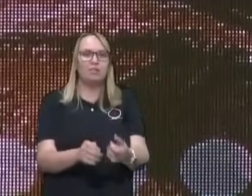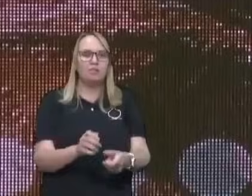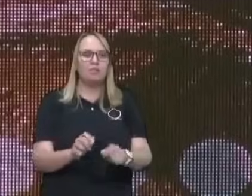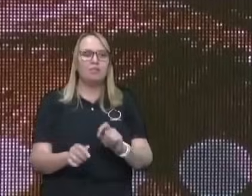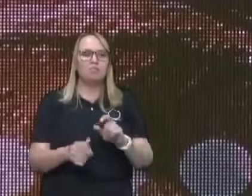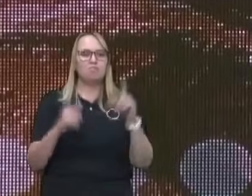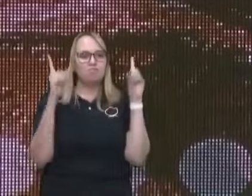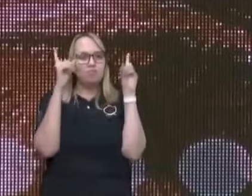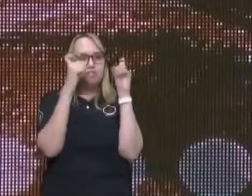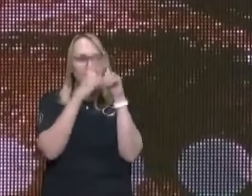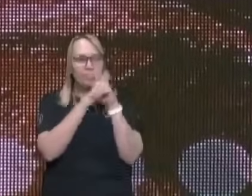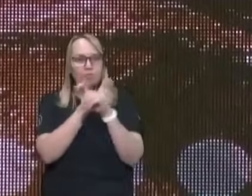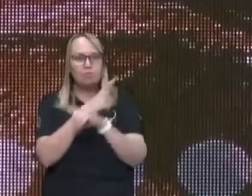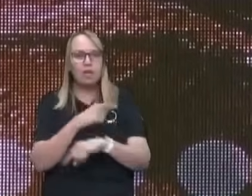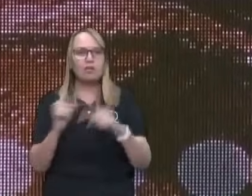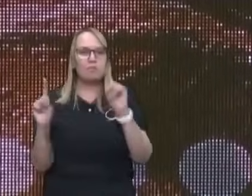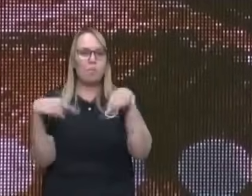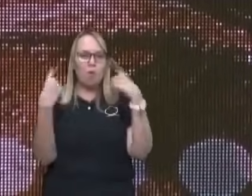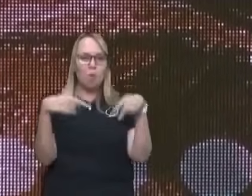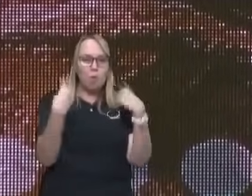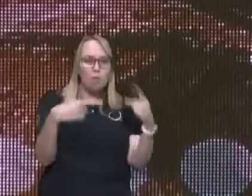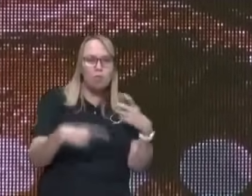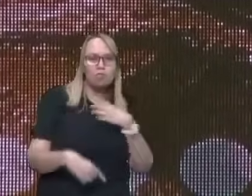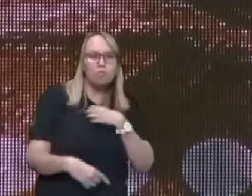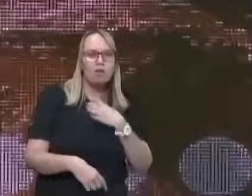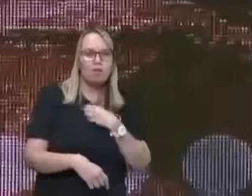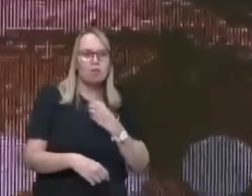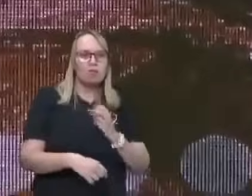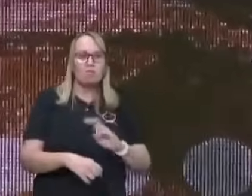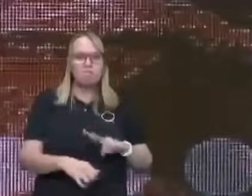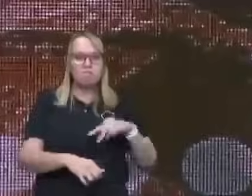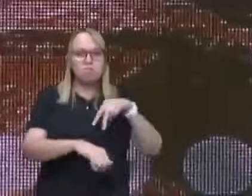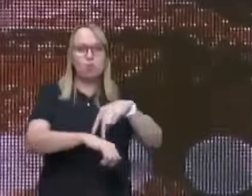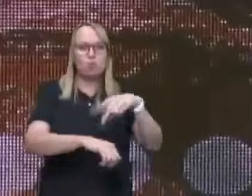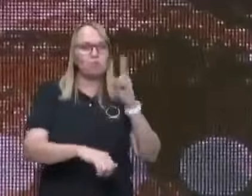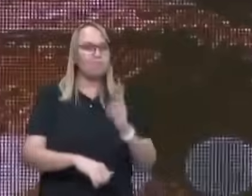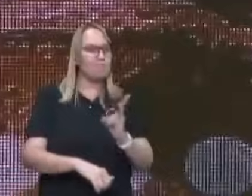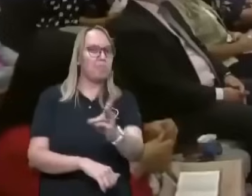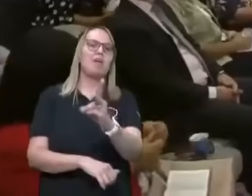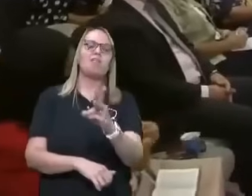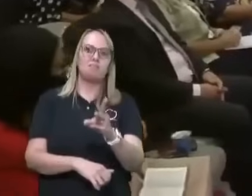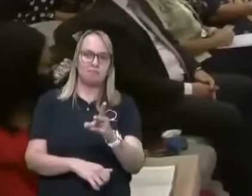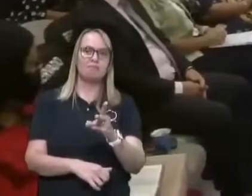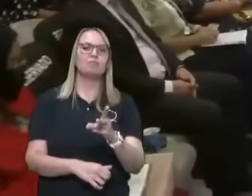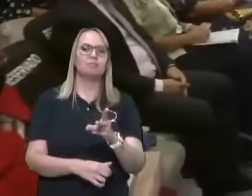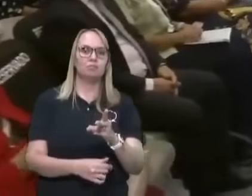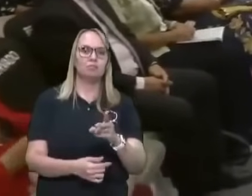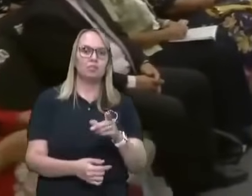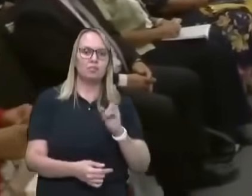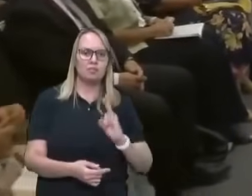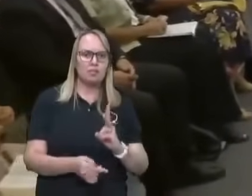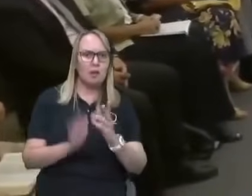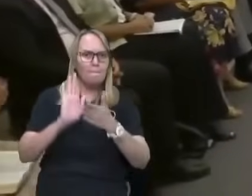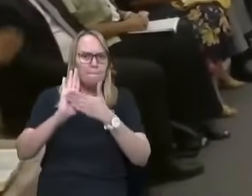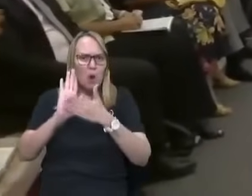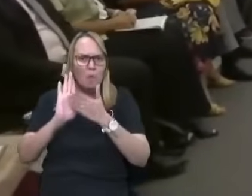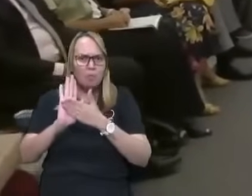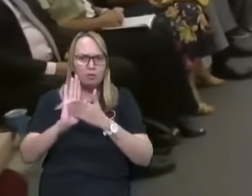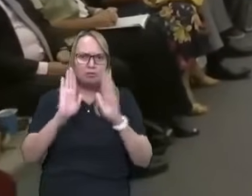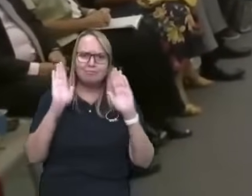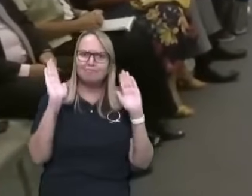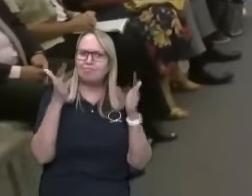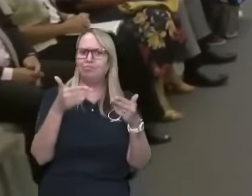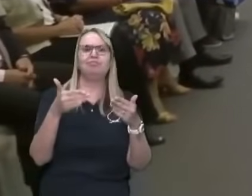adversidades não vão te parar. Não vão tirar você do propósito. Nada